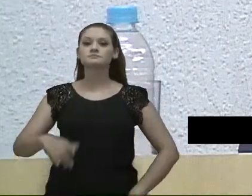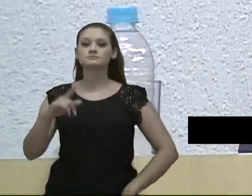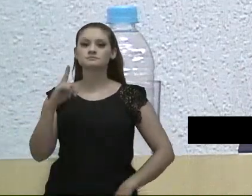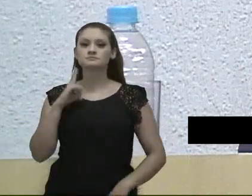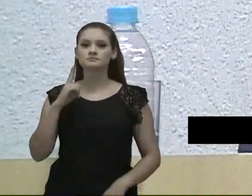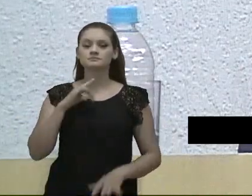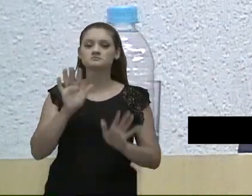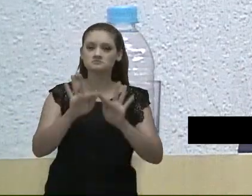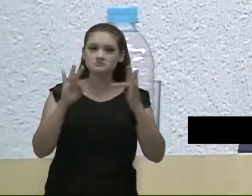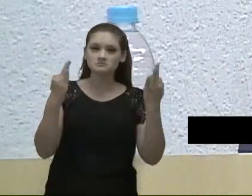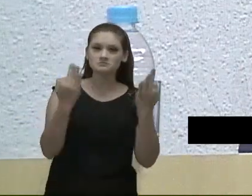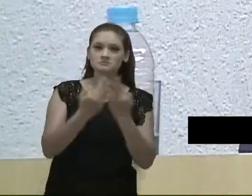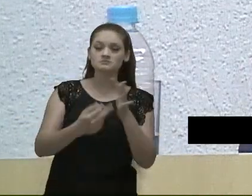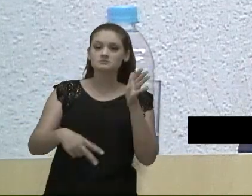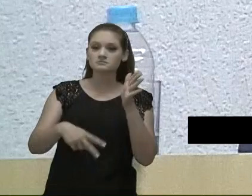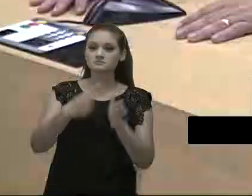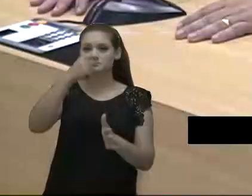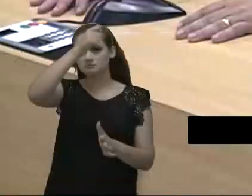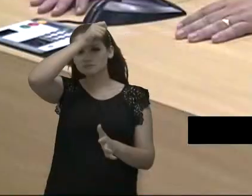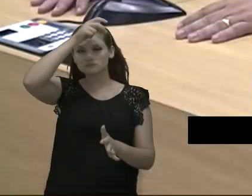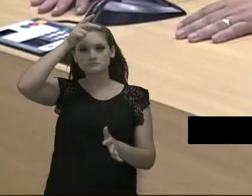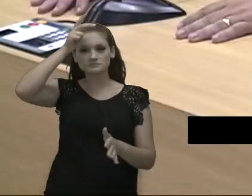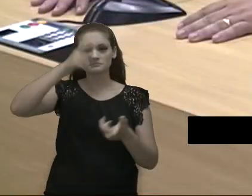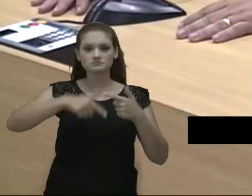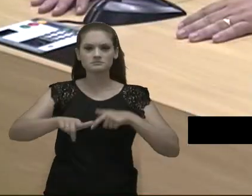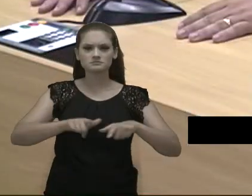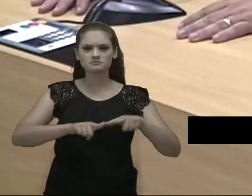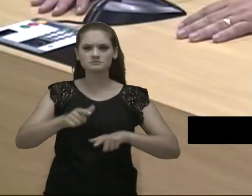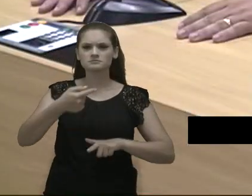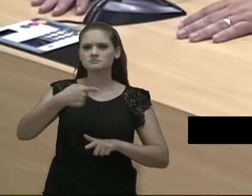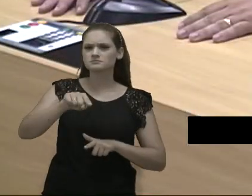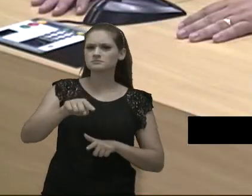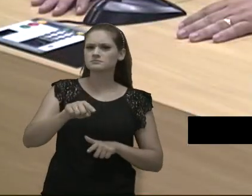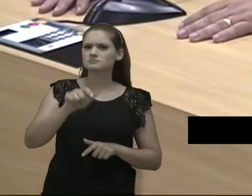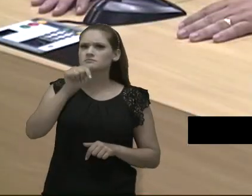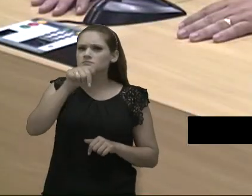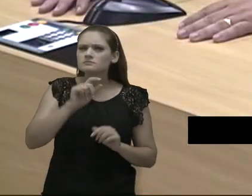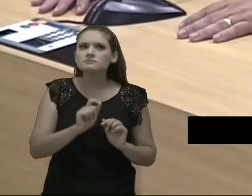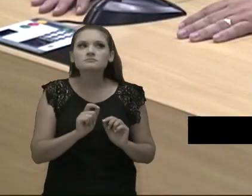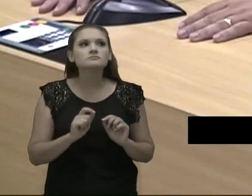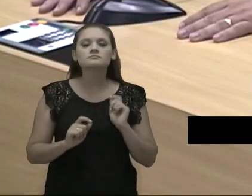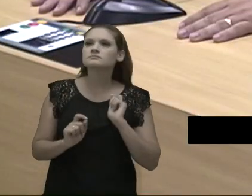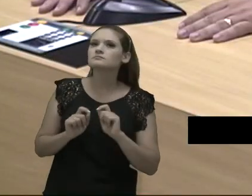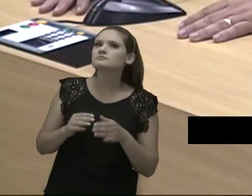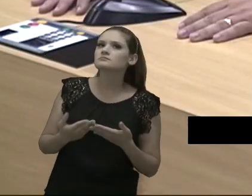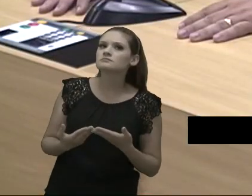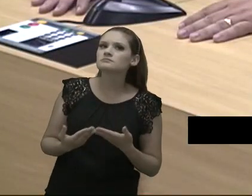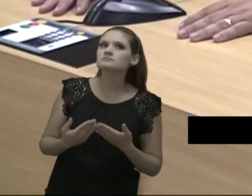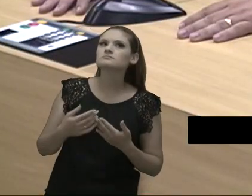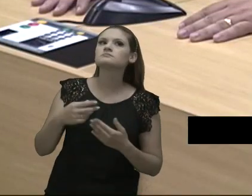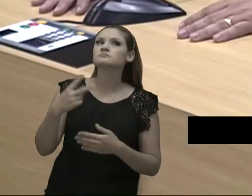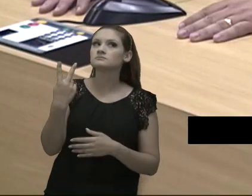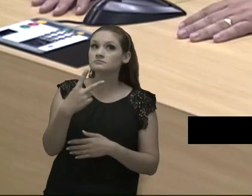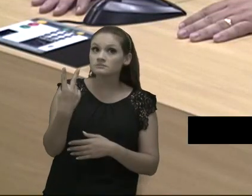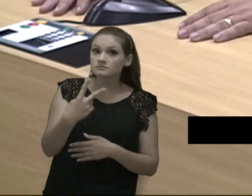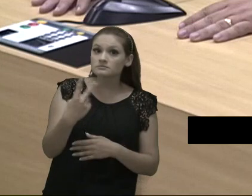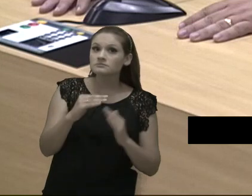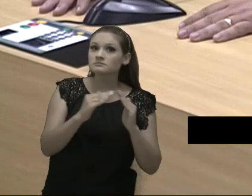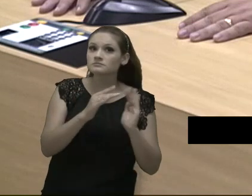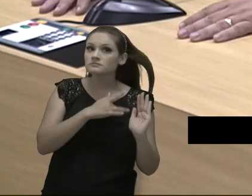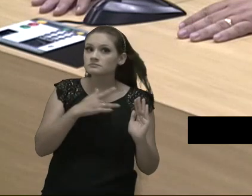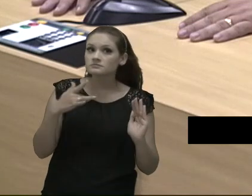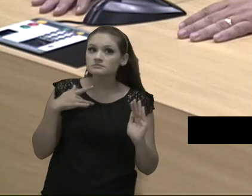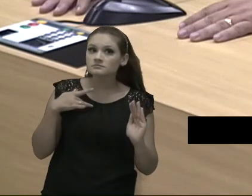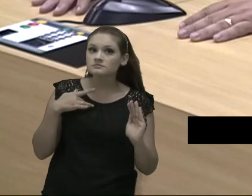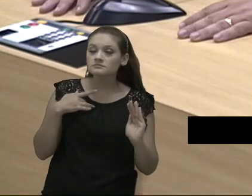lá. O senhor tem conhecimento disso? Aonde? essas duas, uma dessas duas